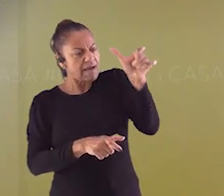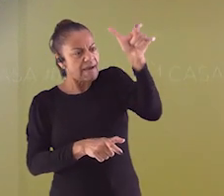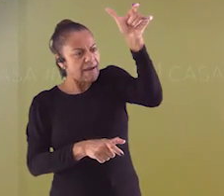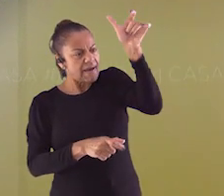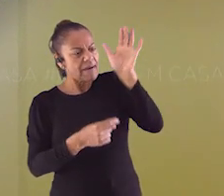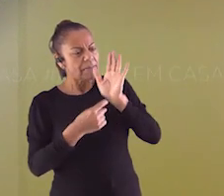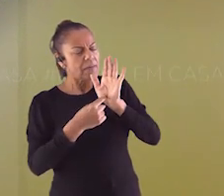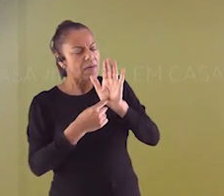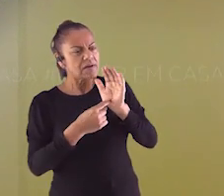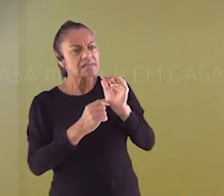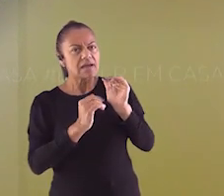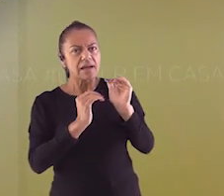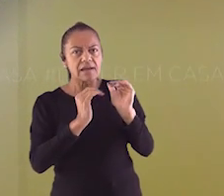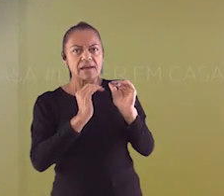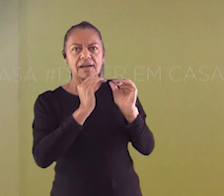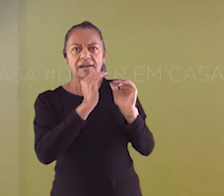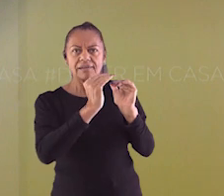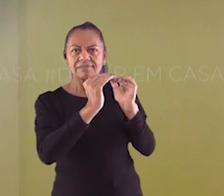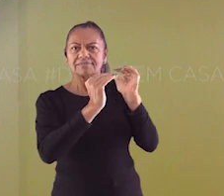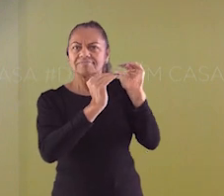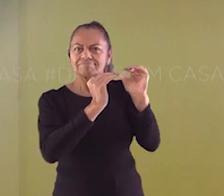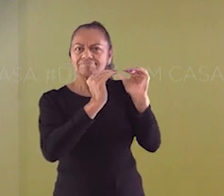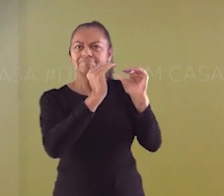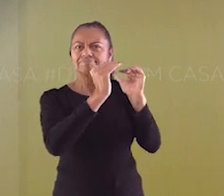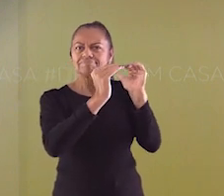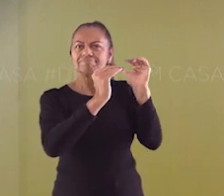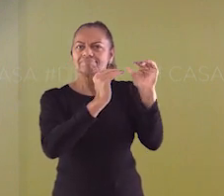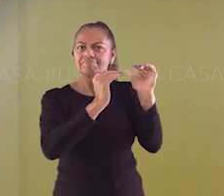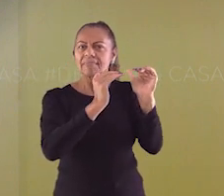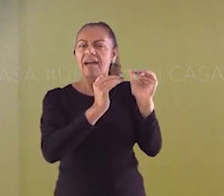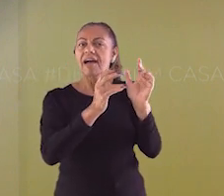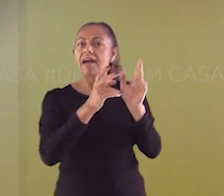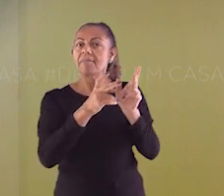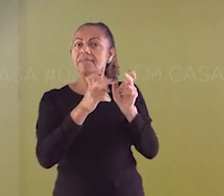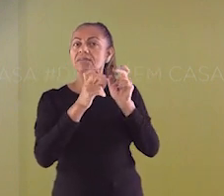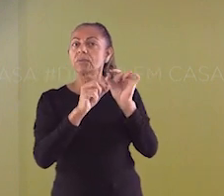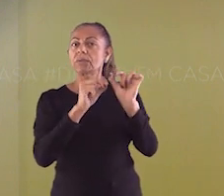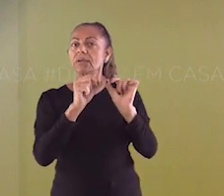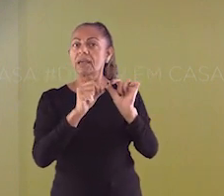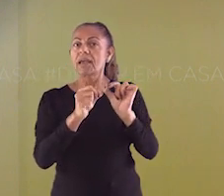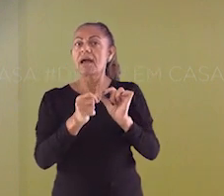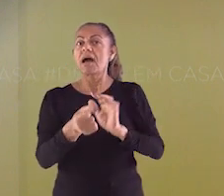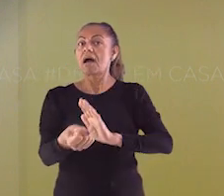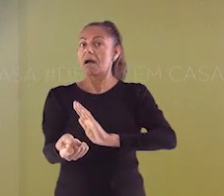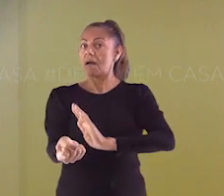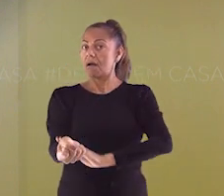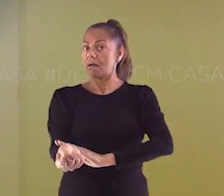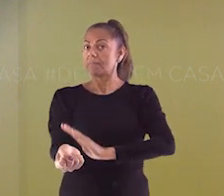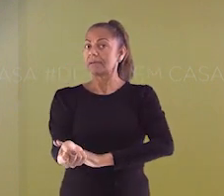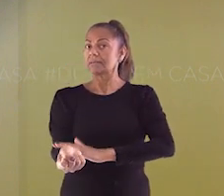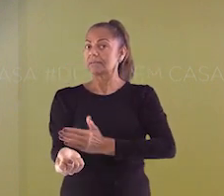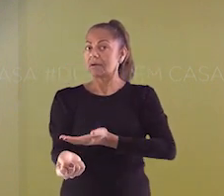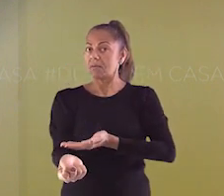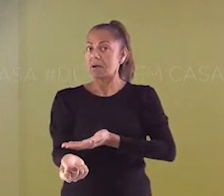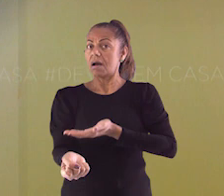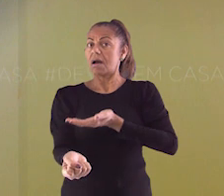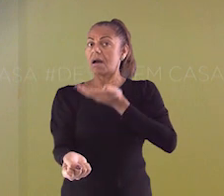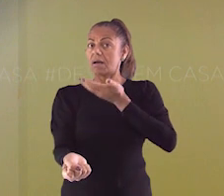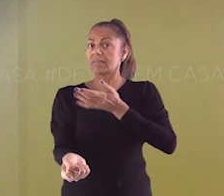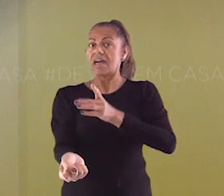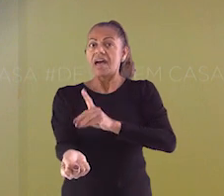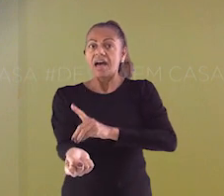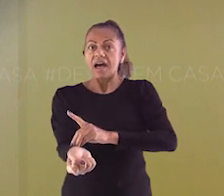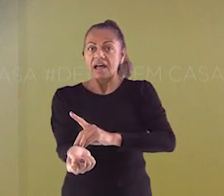são essas doenças menos graves. Aqui podemos destacar a hipertensão arterial, que também é conhecida como